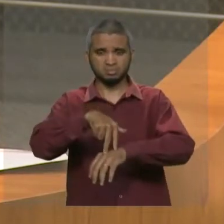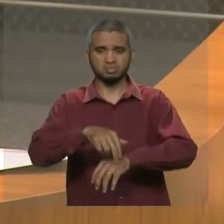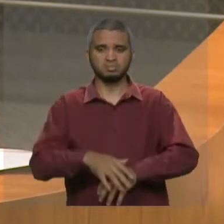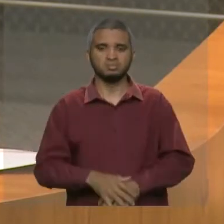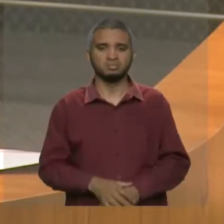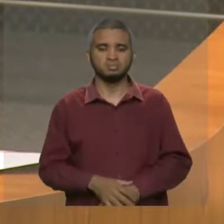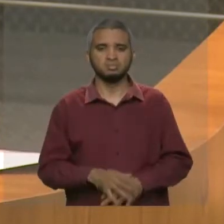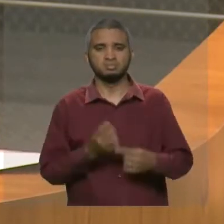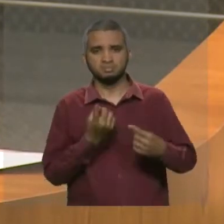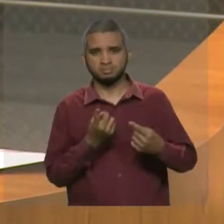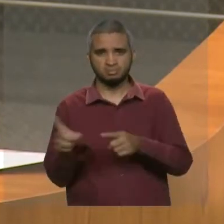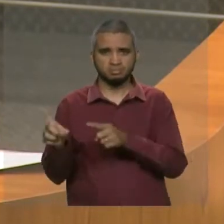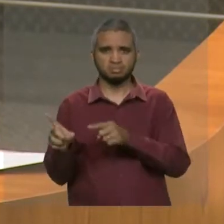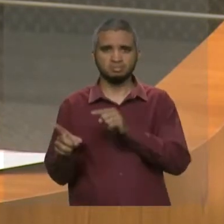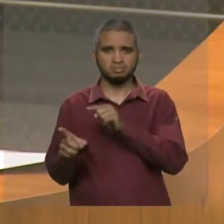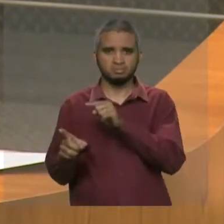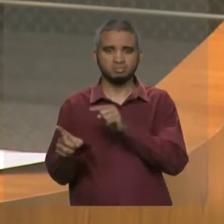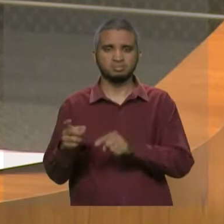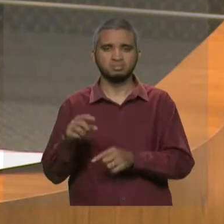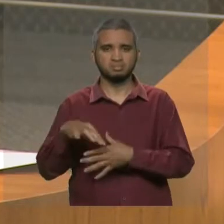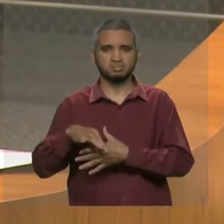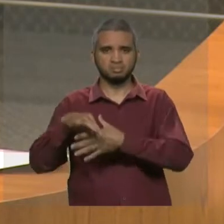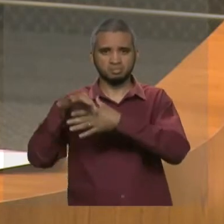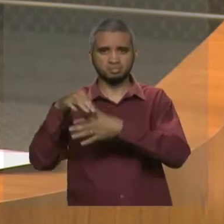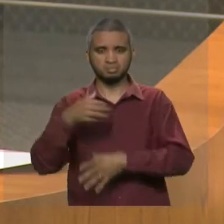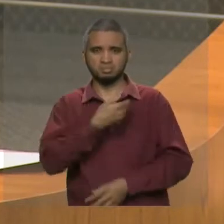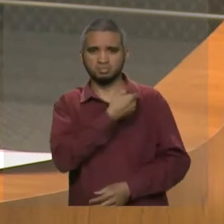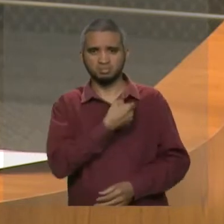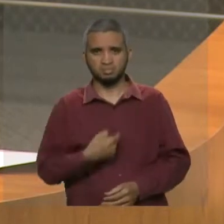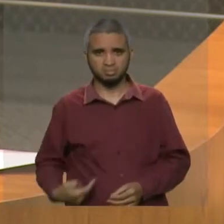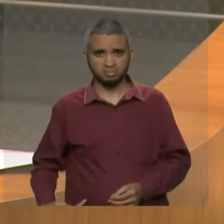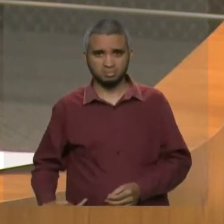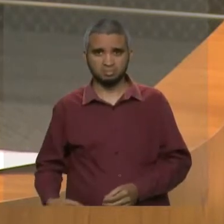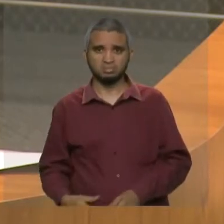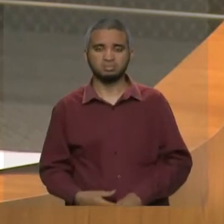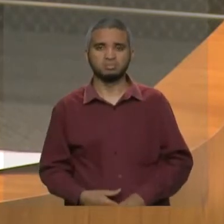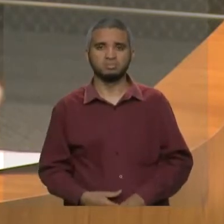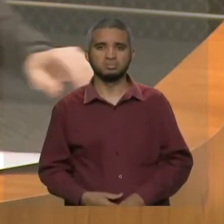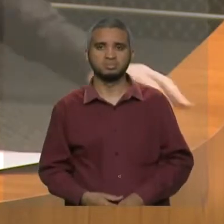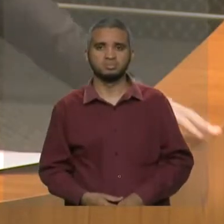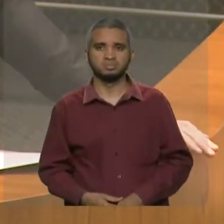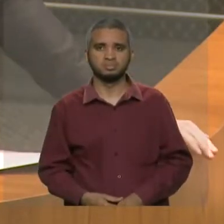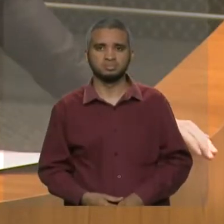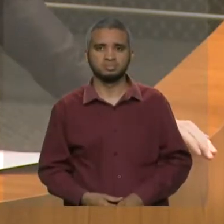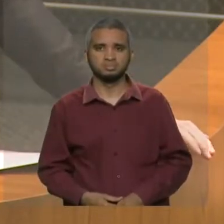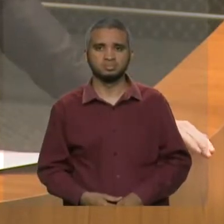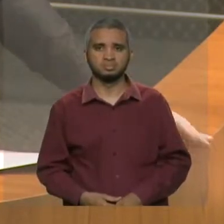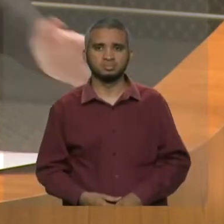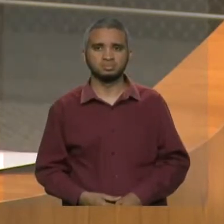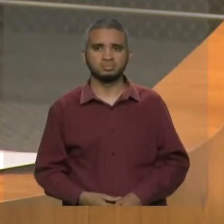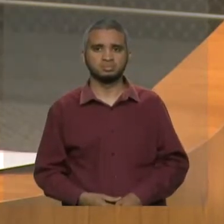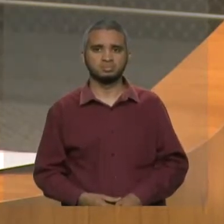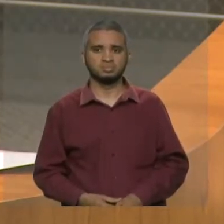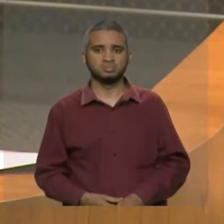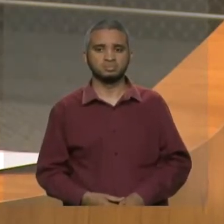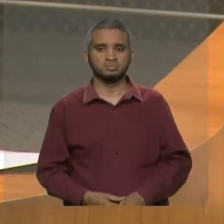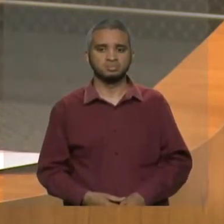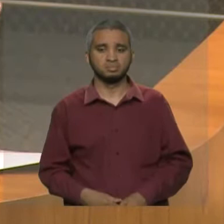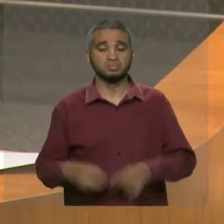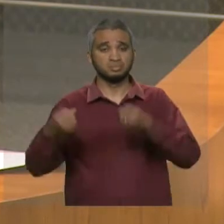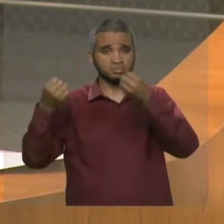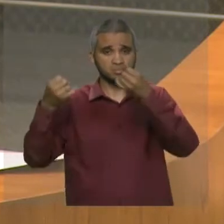rebater o pronunciamento agora do líder do governo e simplesmente dizer que não respondeu